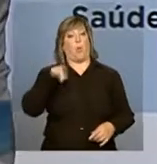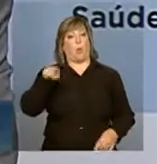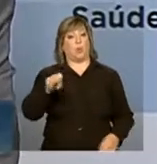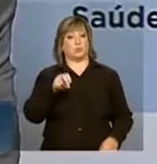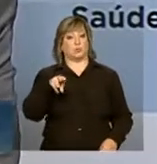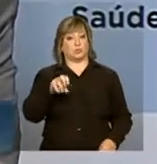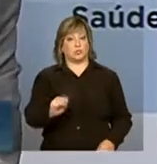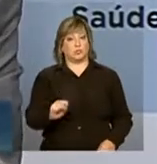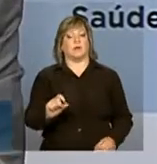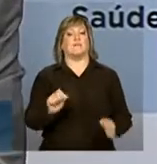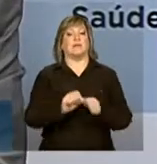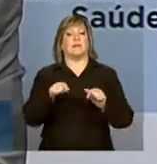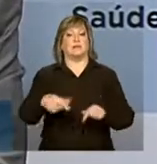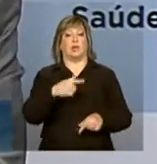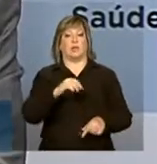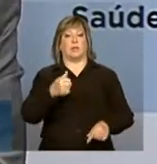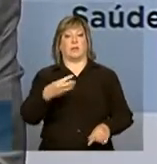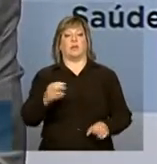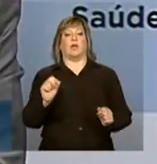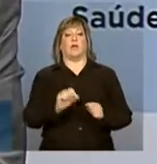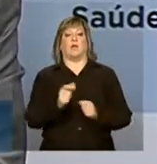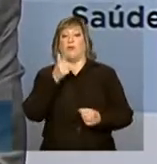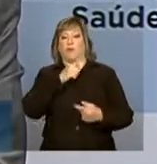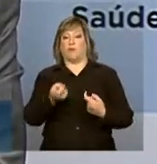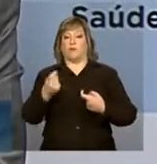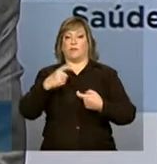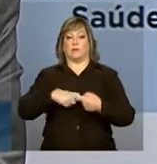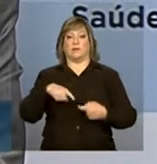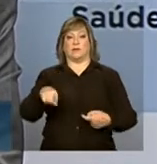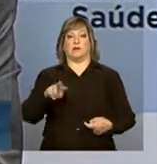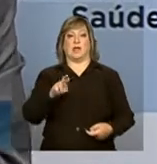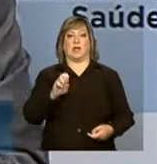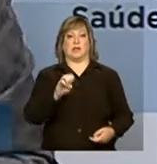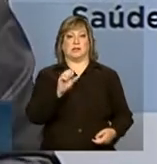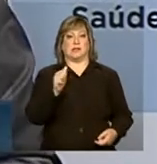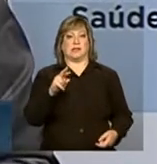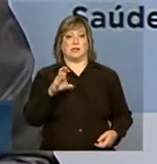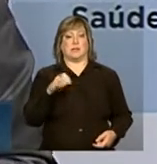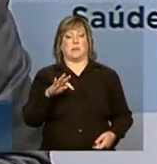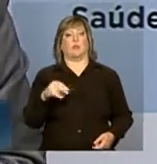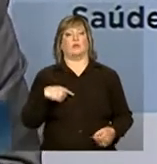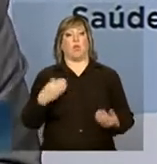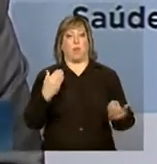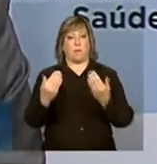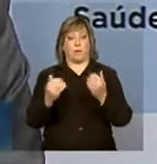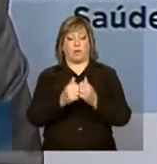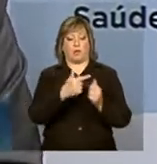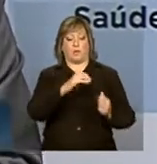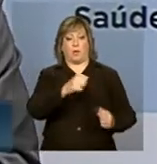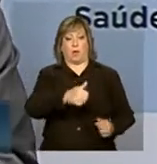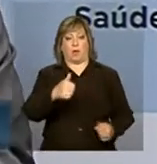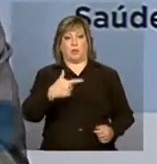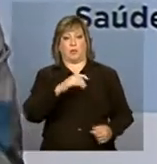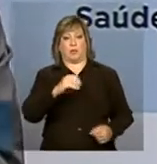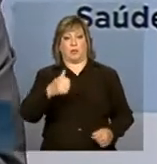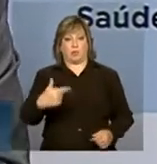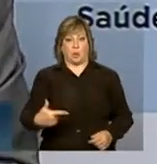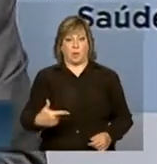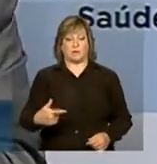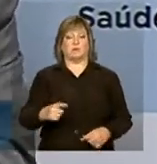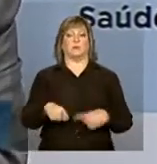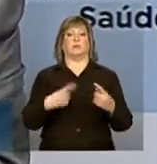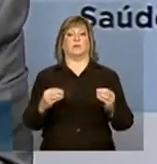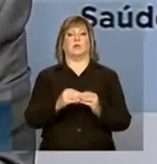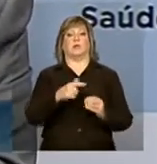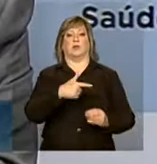vez, a gente supere o ressarcimento comparado com 2012 e com 2011. Quando a gente soma 2011, 2012 e